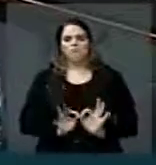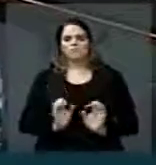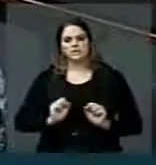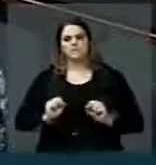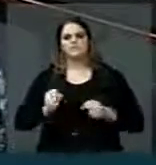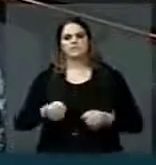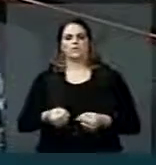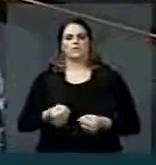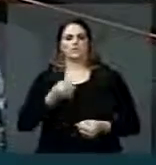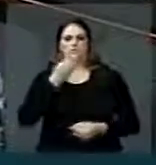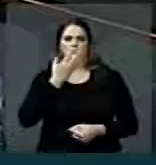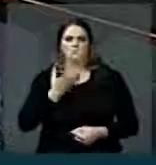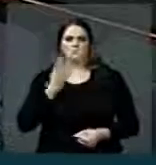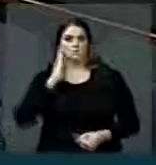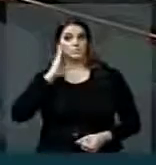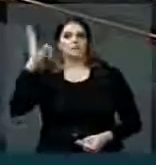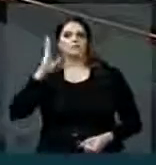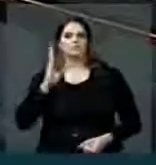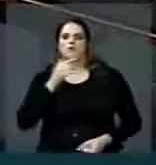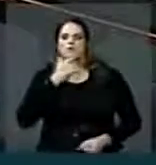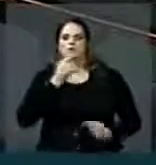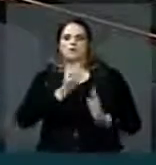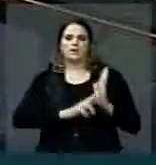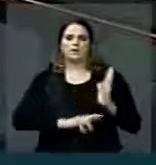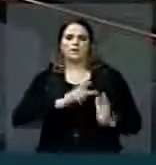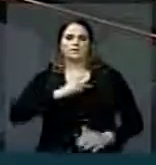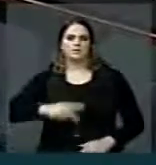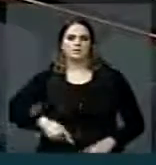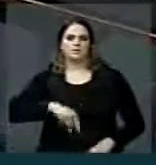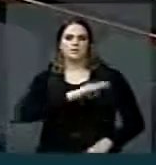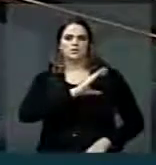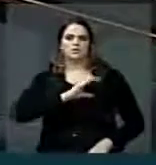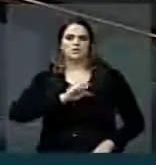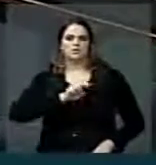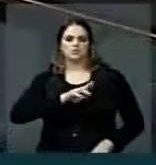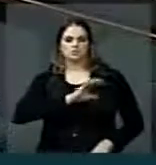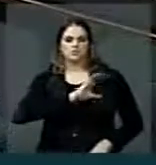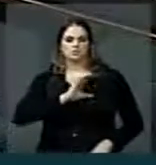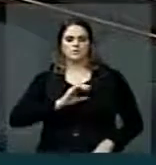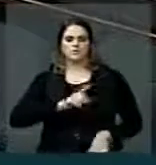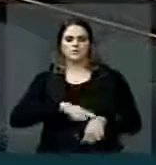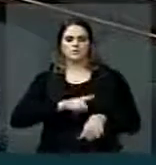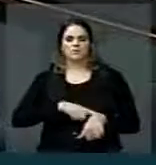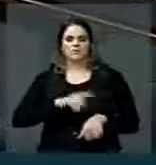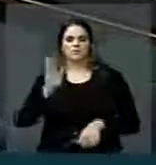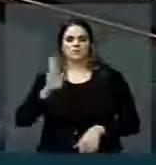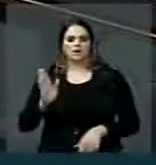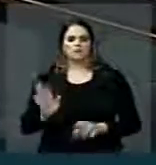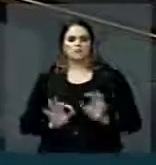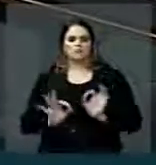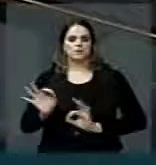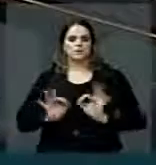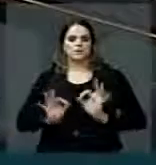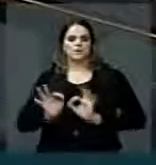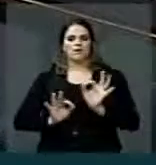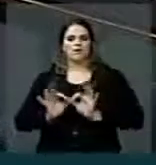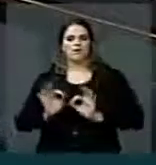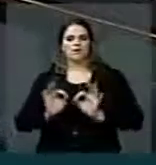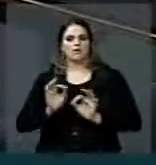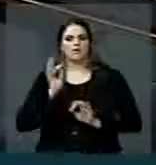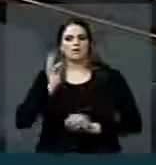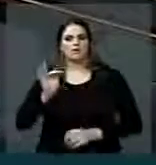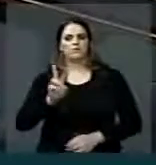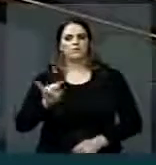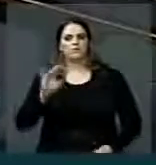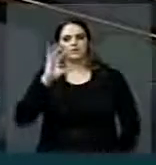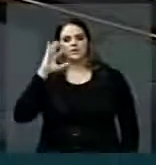da subcomissão, sobretudo do relator e do seu presidente, no momento em que o país se prepara para uma decisão tão importante